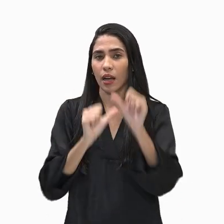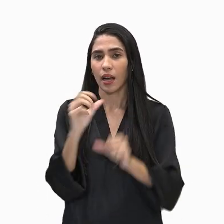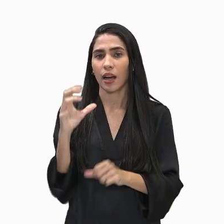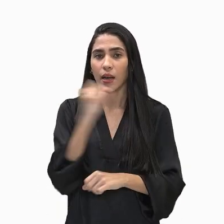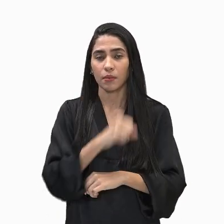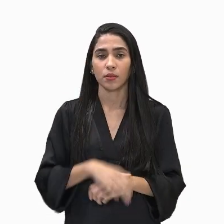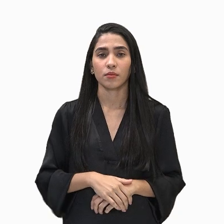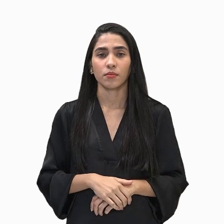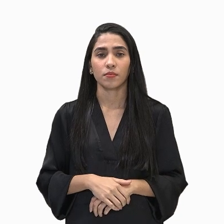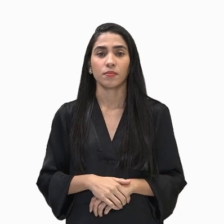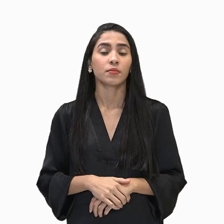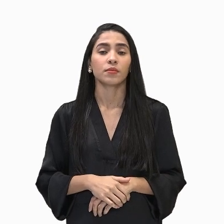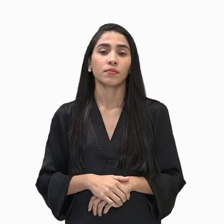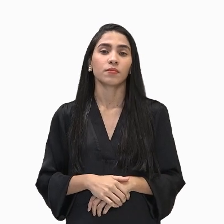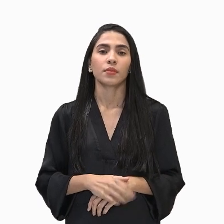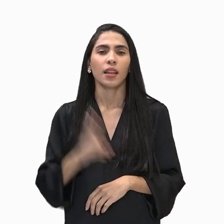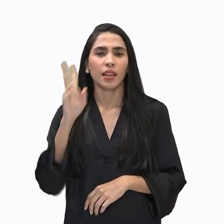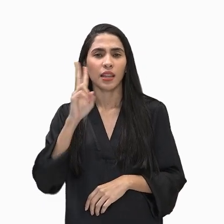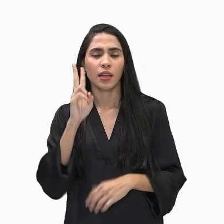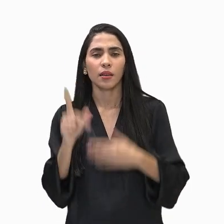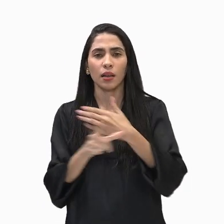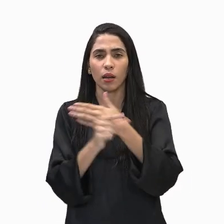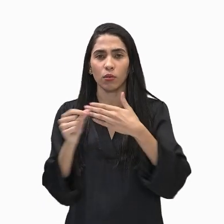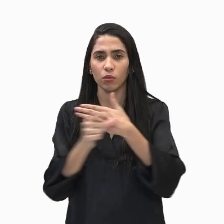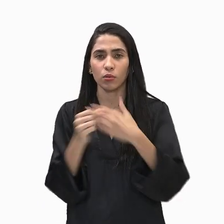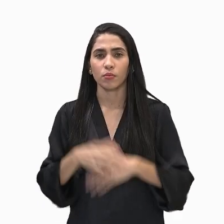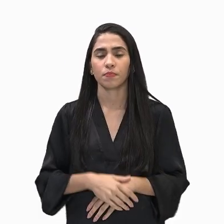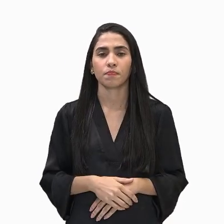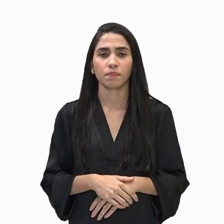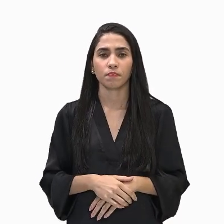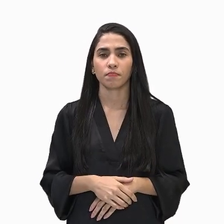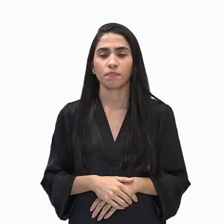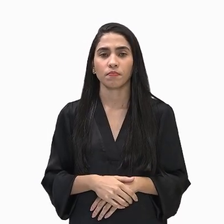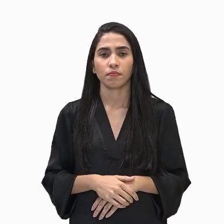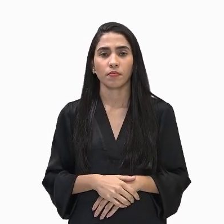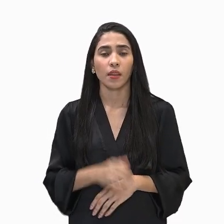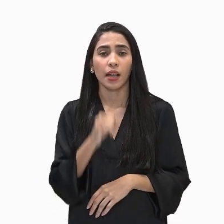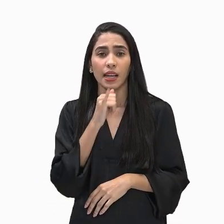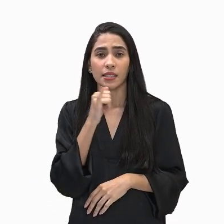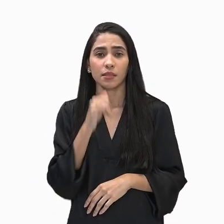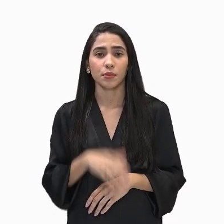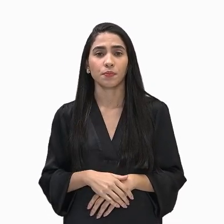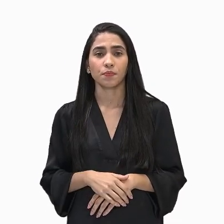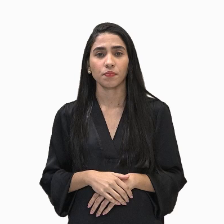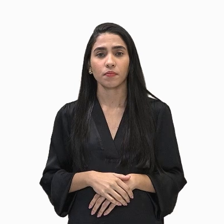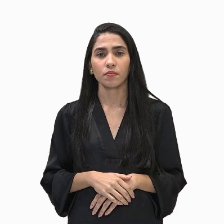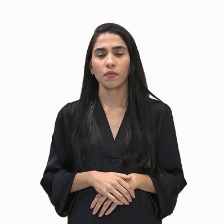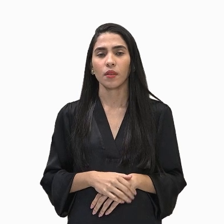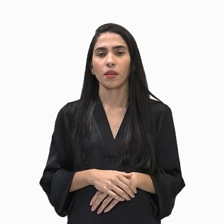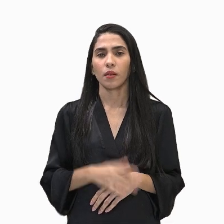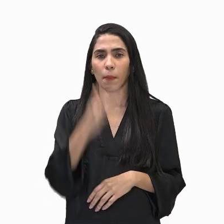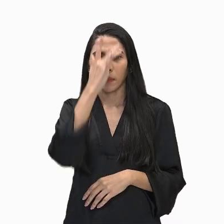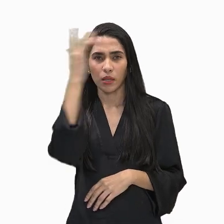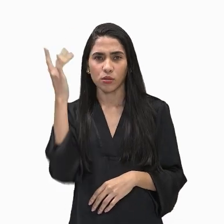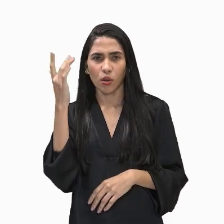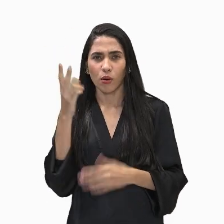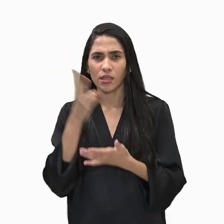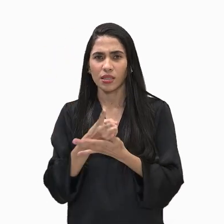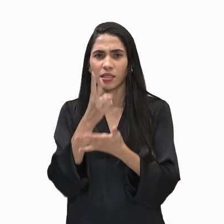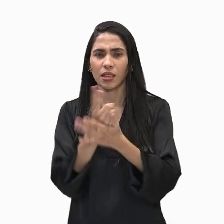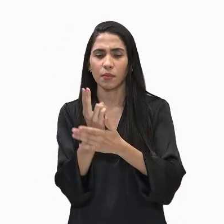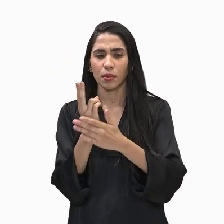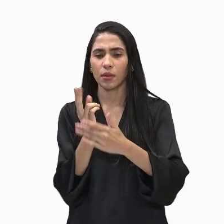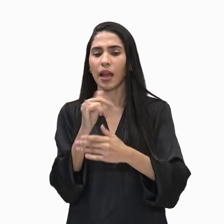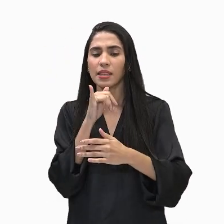em Heráclito e Parmênides, lá da frente, né? Ninguém banha no mesmo rio 2 vezes. Porque uma vez que você se